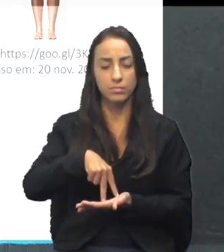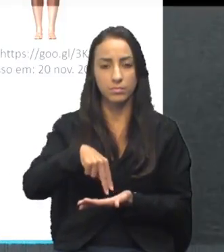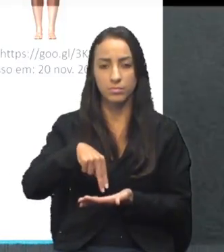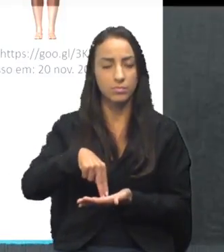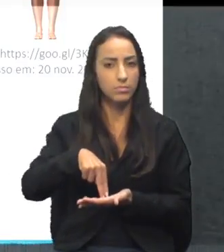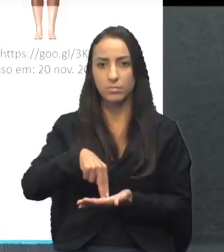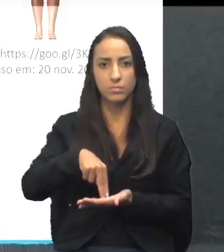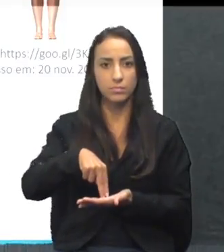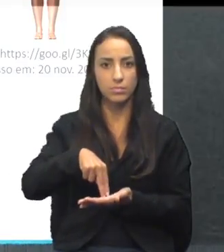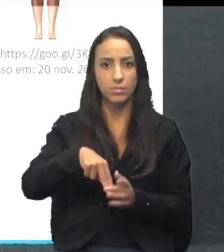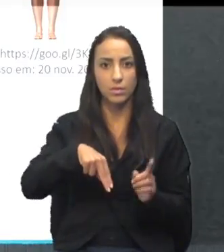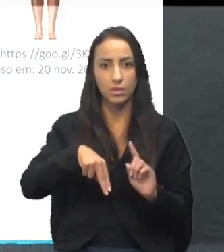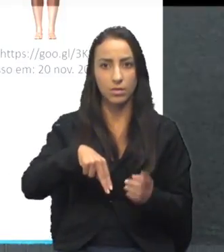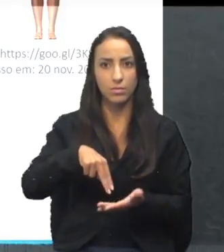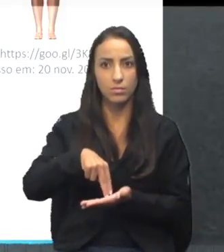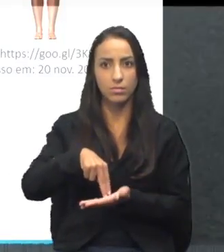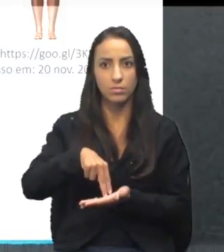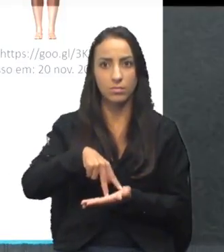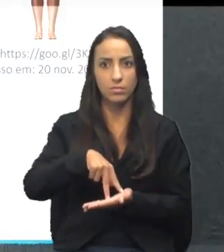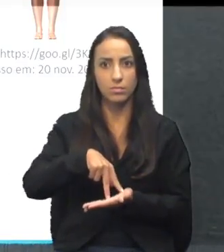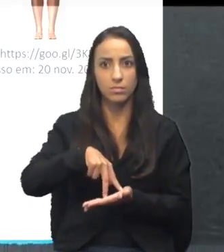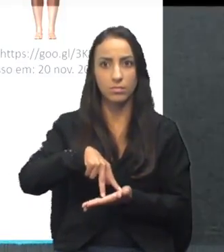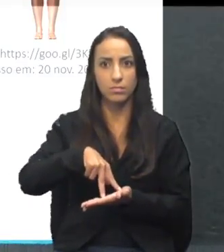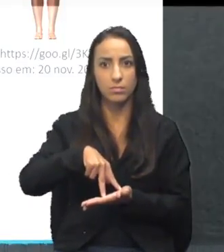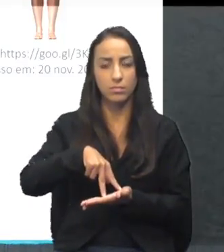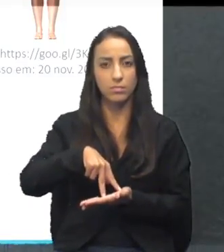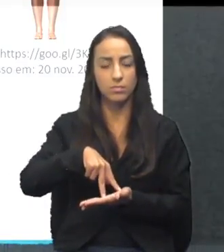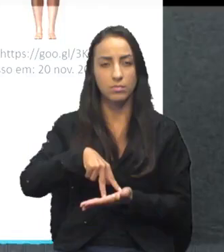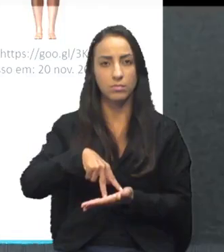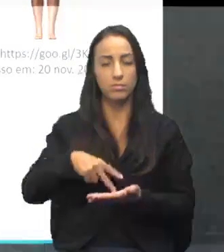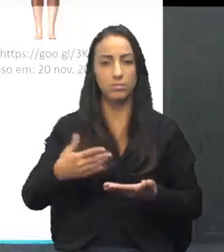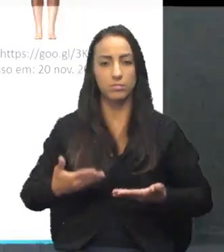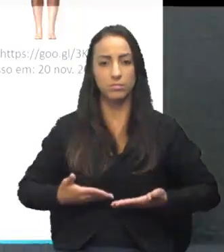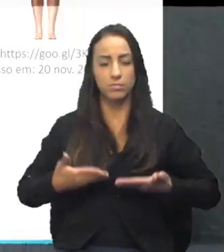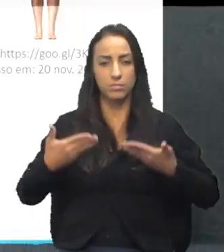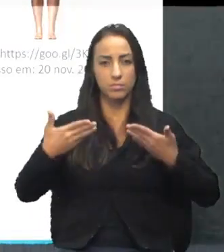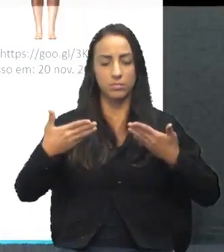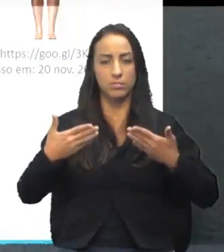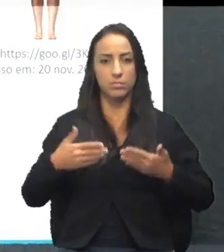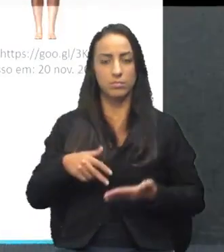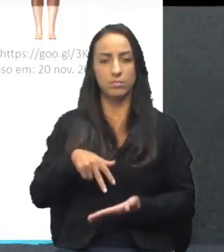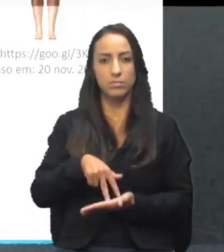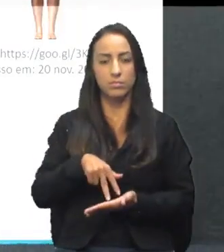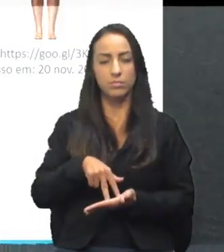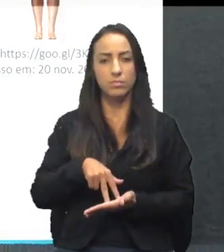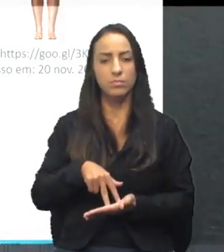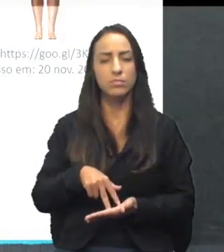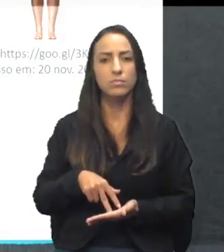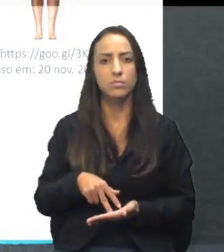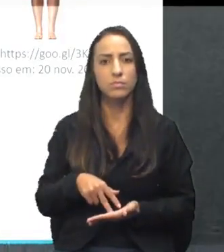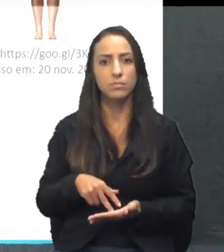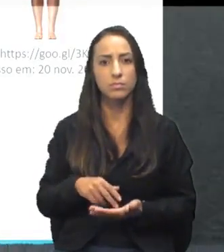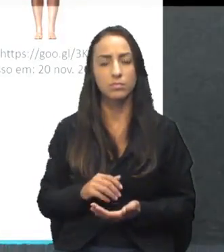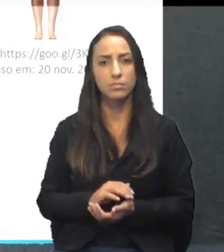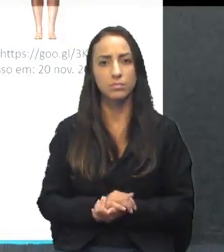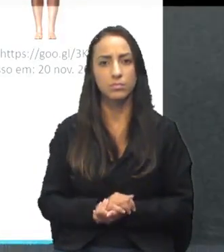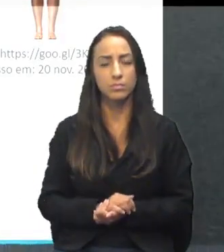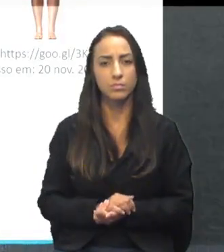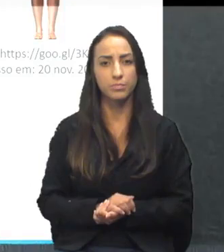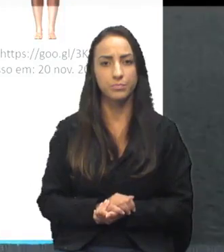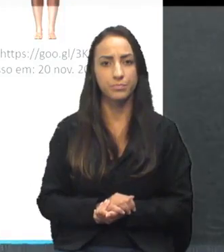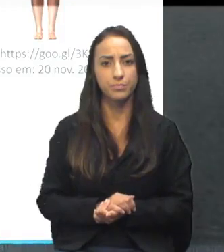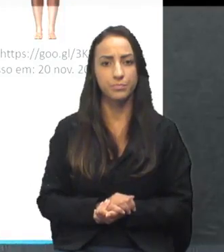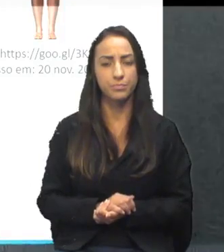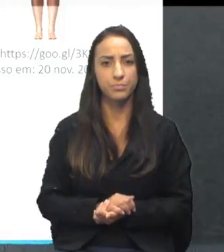pouco afastados um do outro e com os membros superiores estendidos, naturalmente junto ao